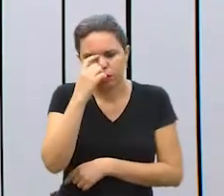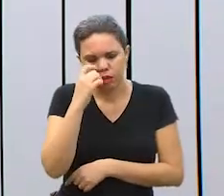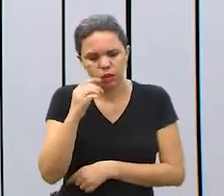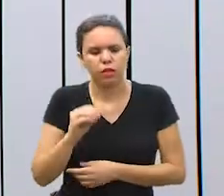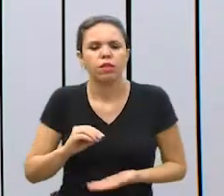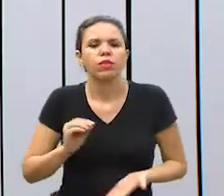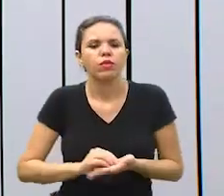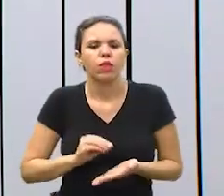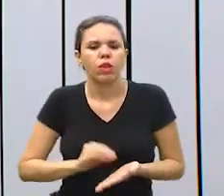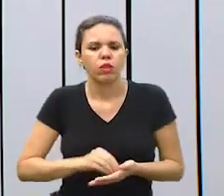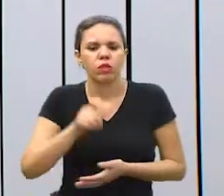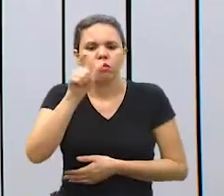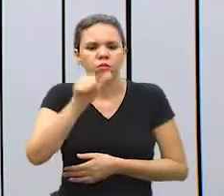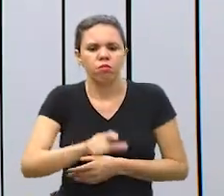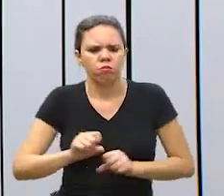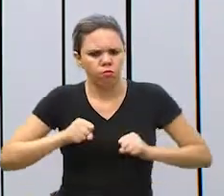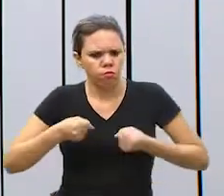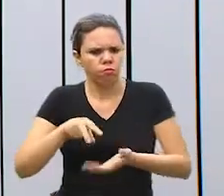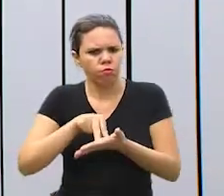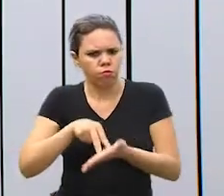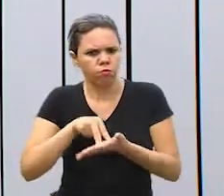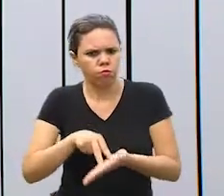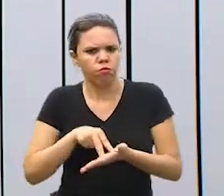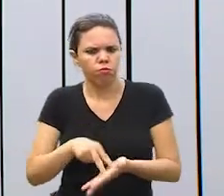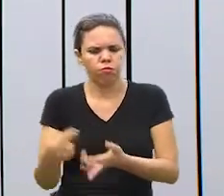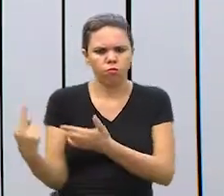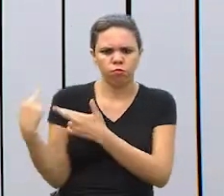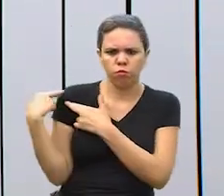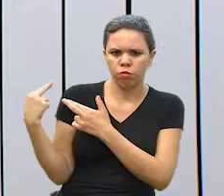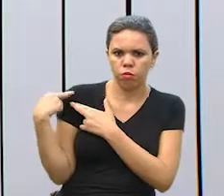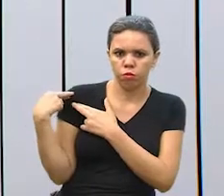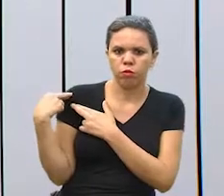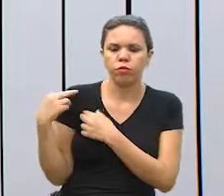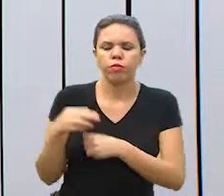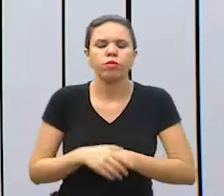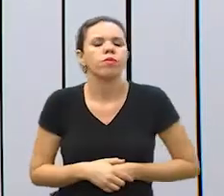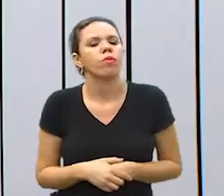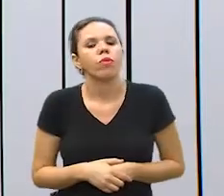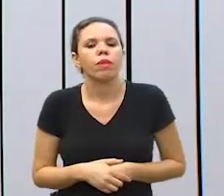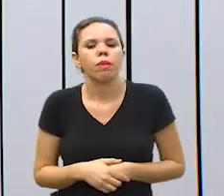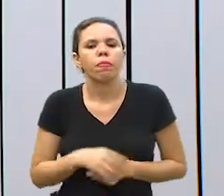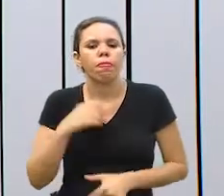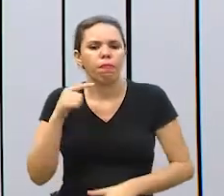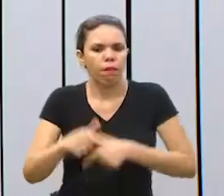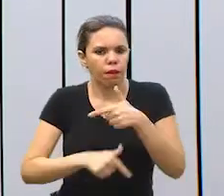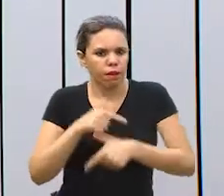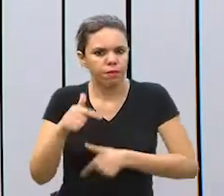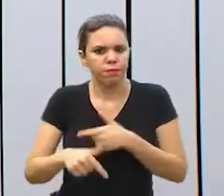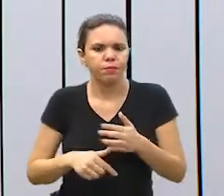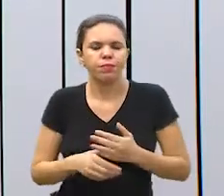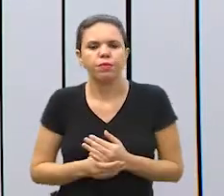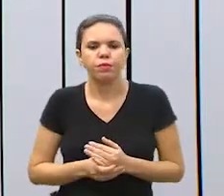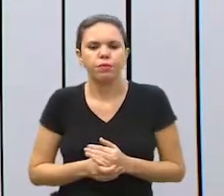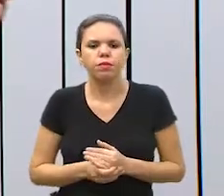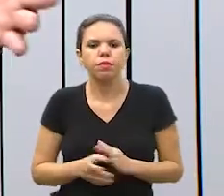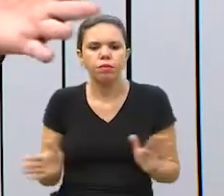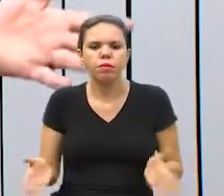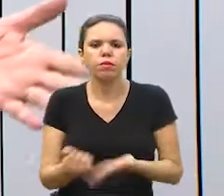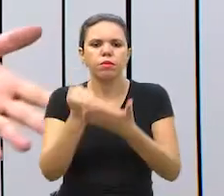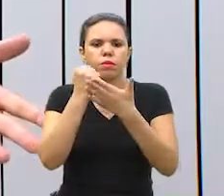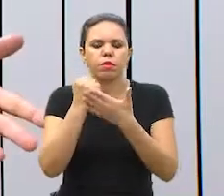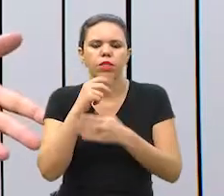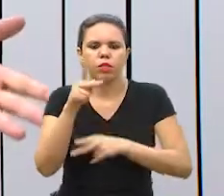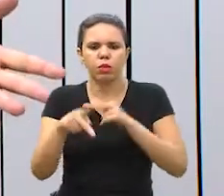faltou pessoas de pulso para chamar a responsabilidade, entendeu? Para trabalhar em prol